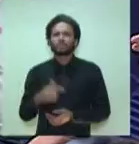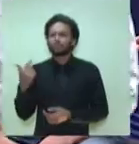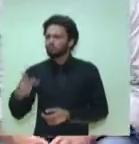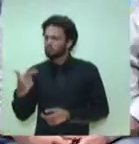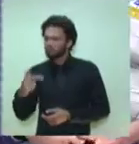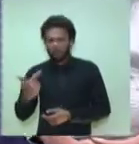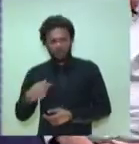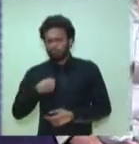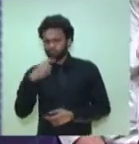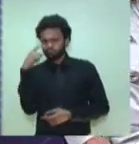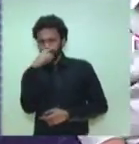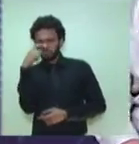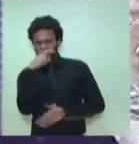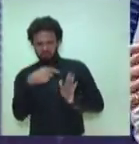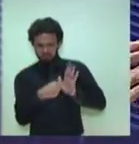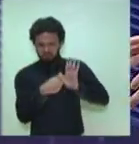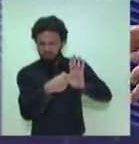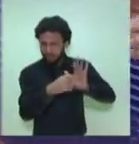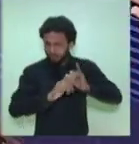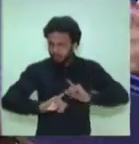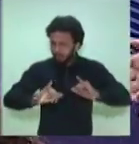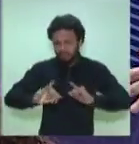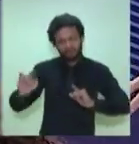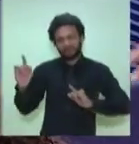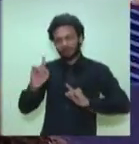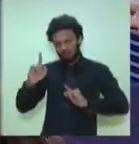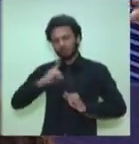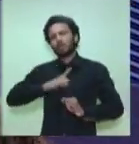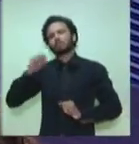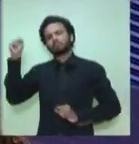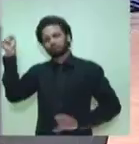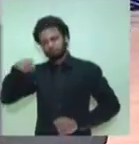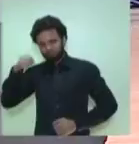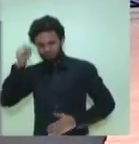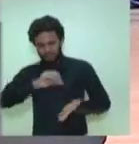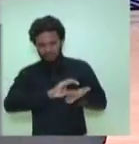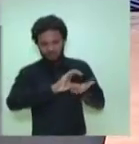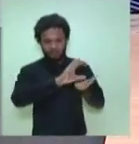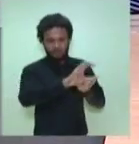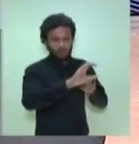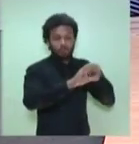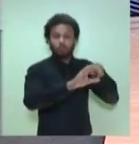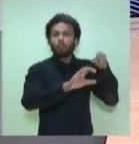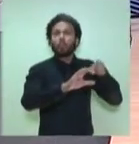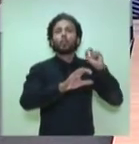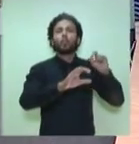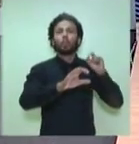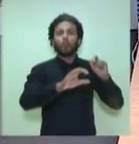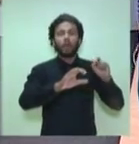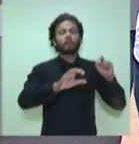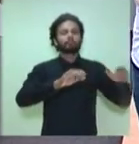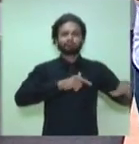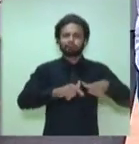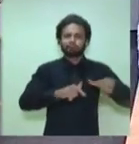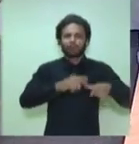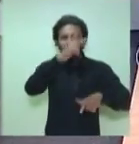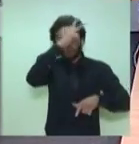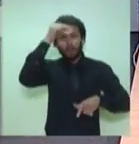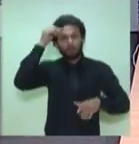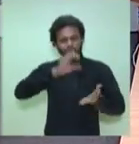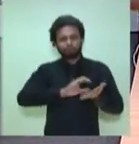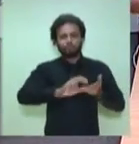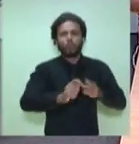minhas informações de que existiram aplicações financeiras com recursos do servidor, do Fundo de Previdência, aplicações essas